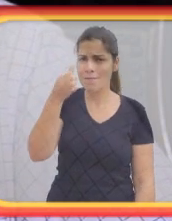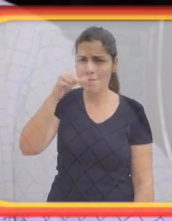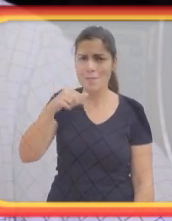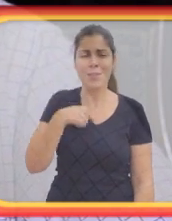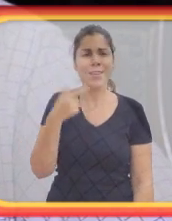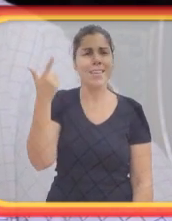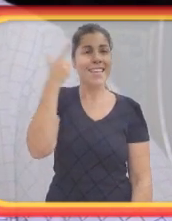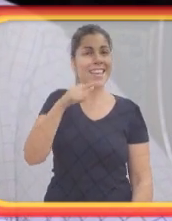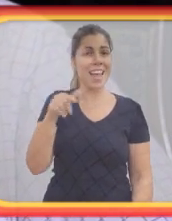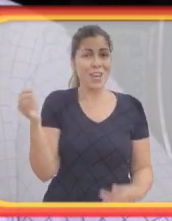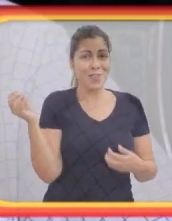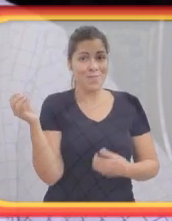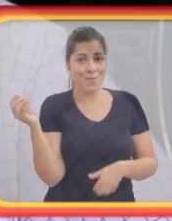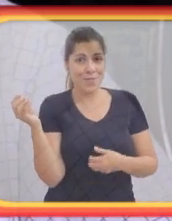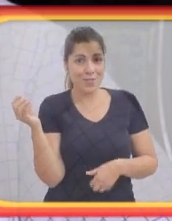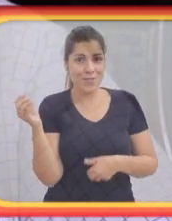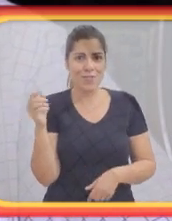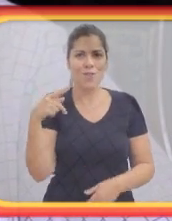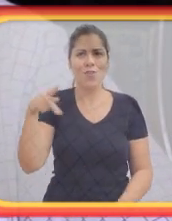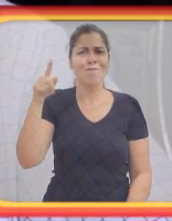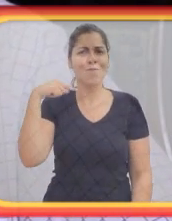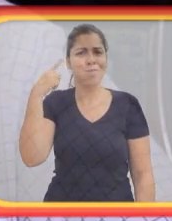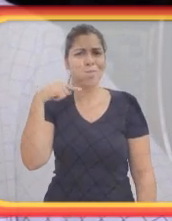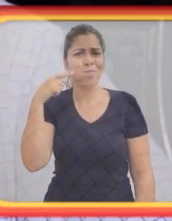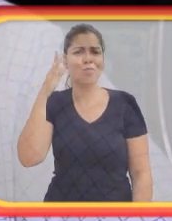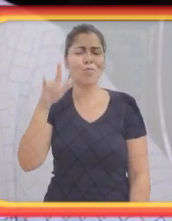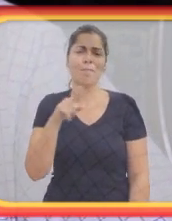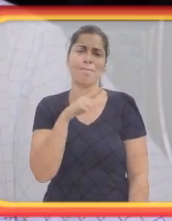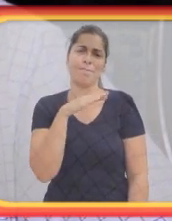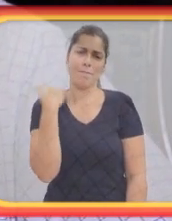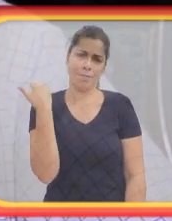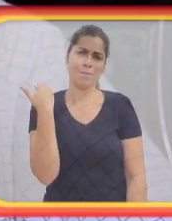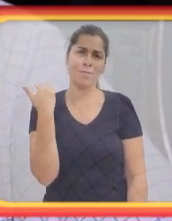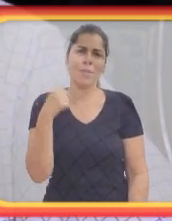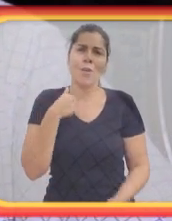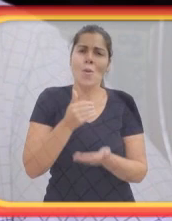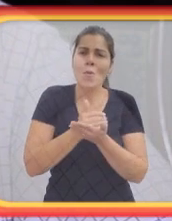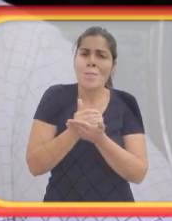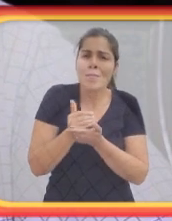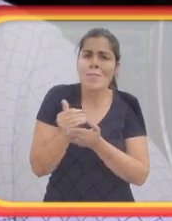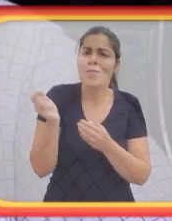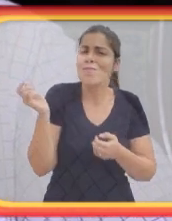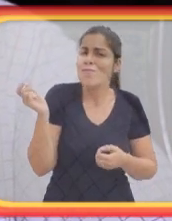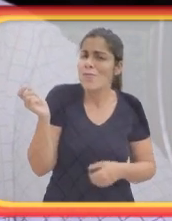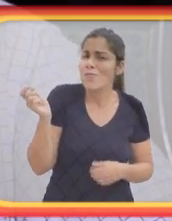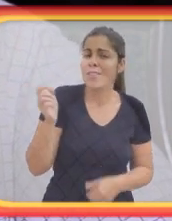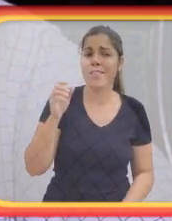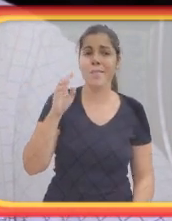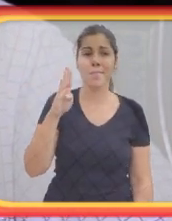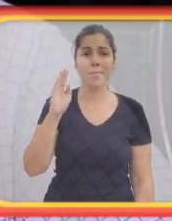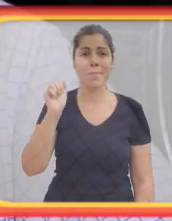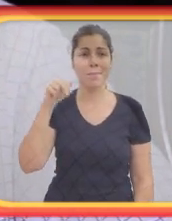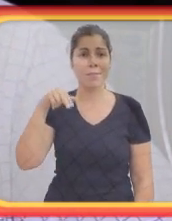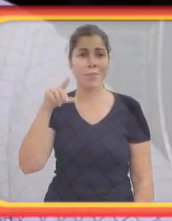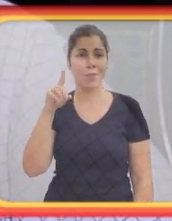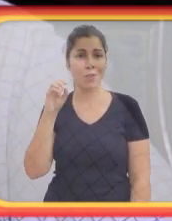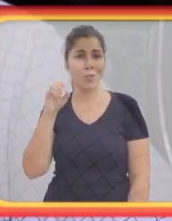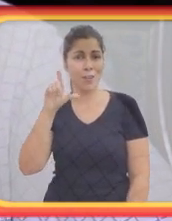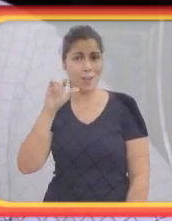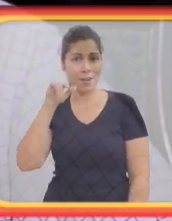a um filme da vida de Chopin, que é uma fantasia, né? Eu fiquei fascinado